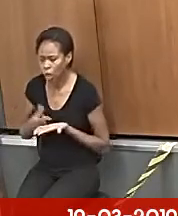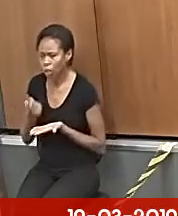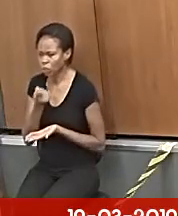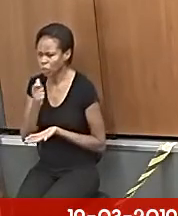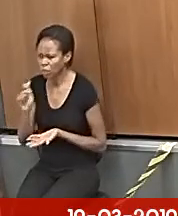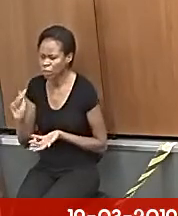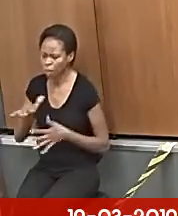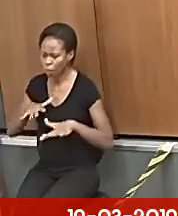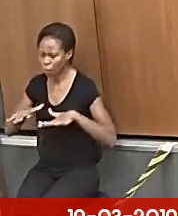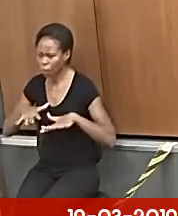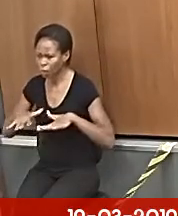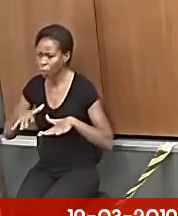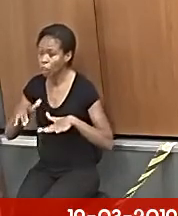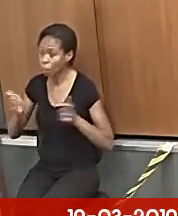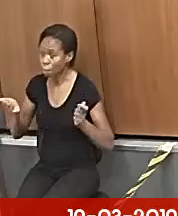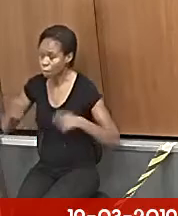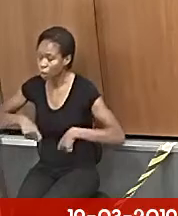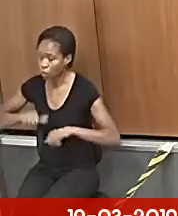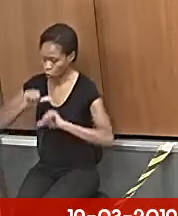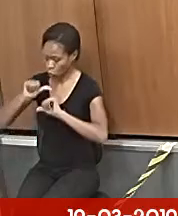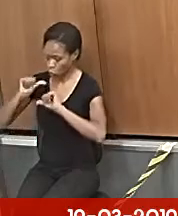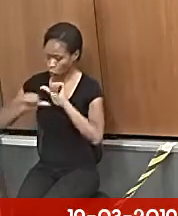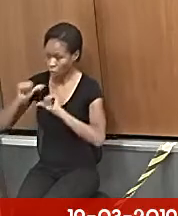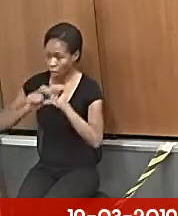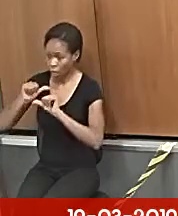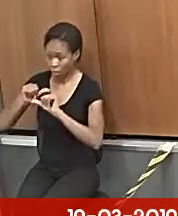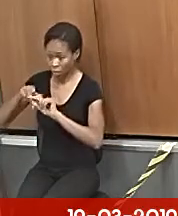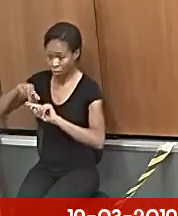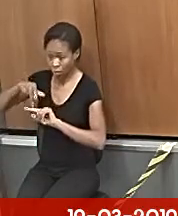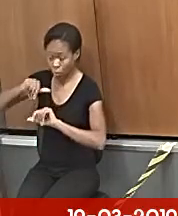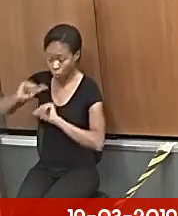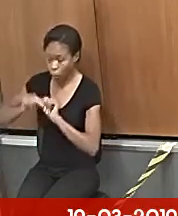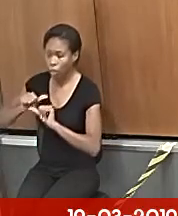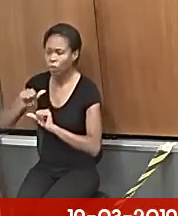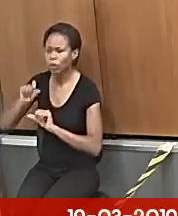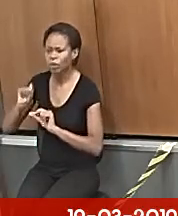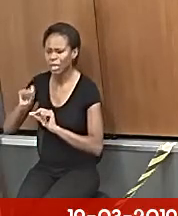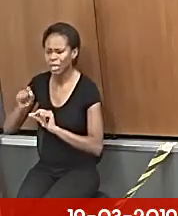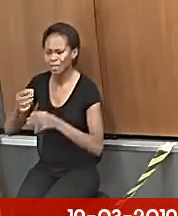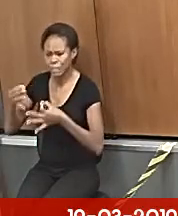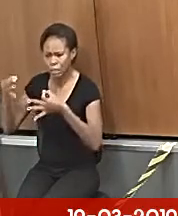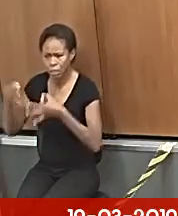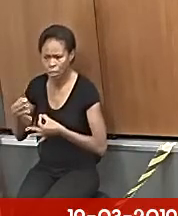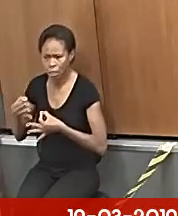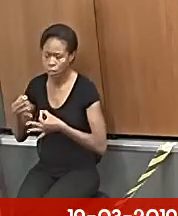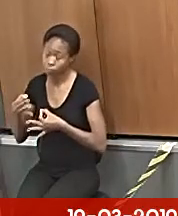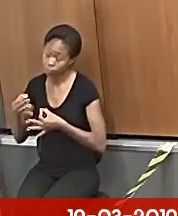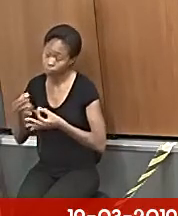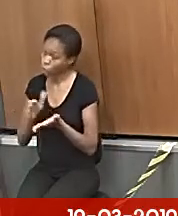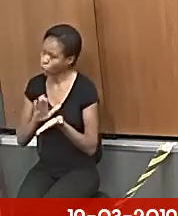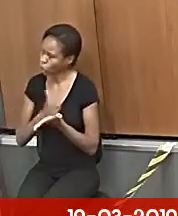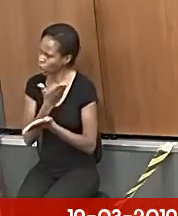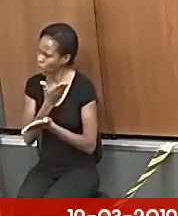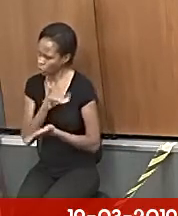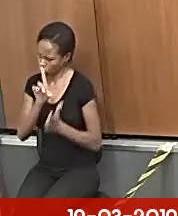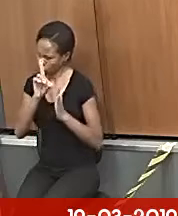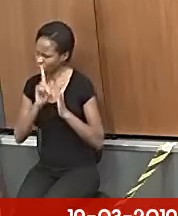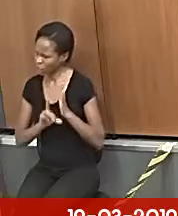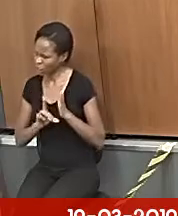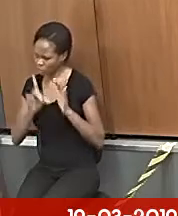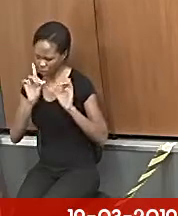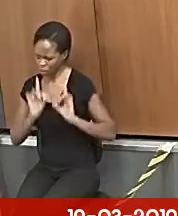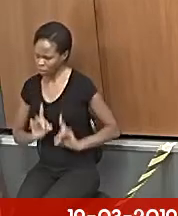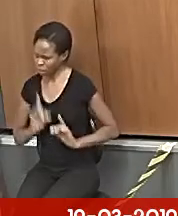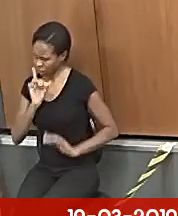tem uma reforma decente e talvez precise da reforma mas não é tirar o direito que tem de verdade nasceu fiscalização